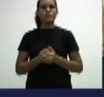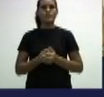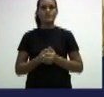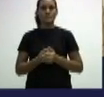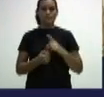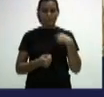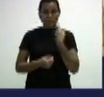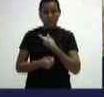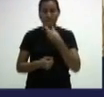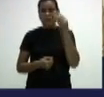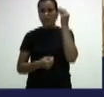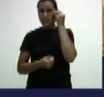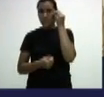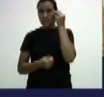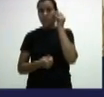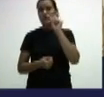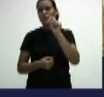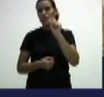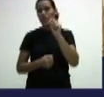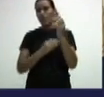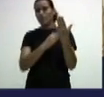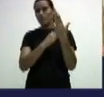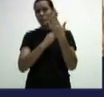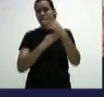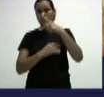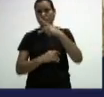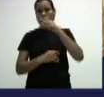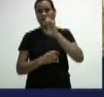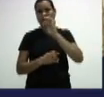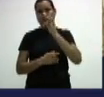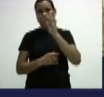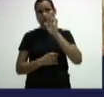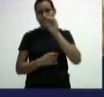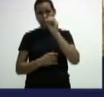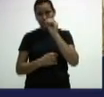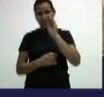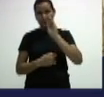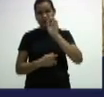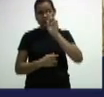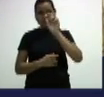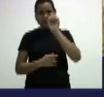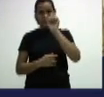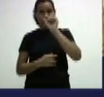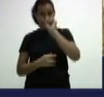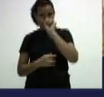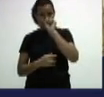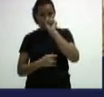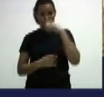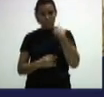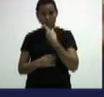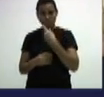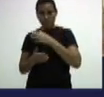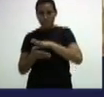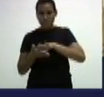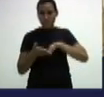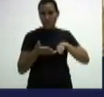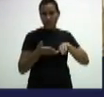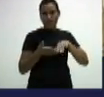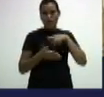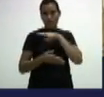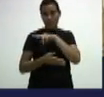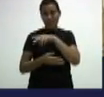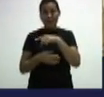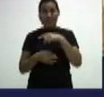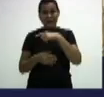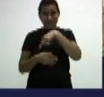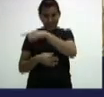é, estamos tentando um edital da Petrobras, que é uma forma da gente manter eles, né? Aí a gente sairia isso. E eles ficariam pelo